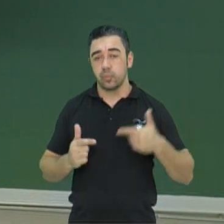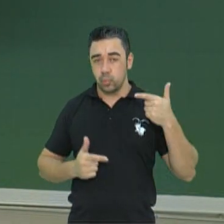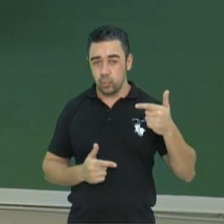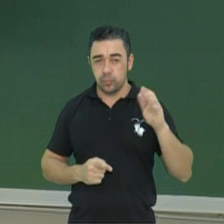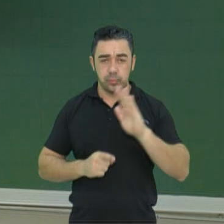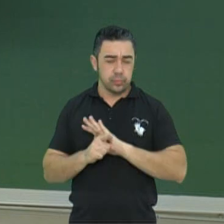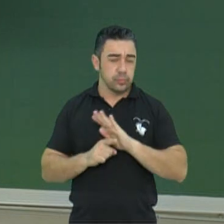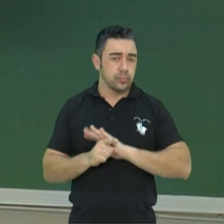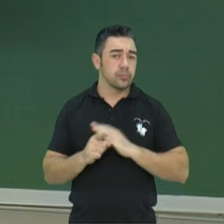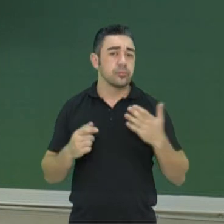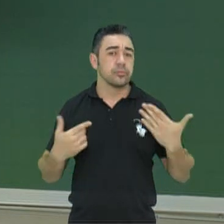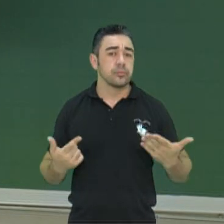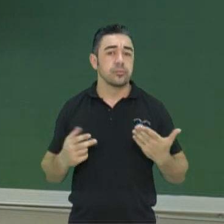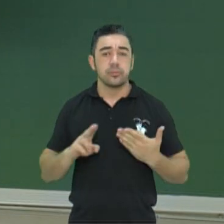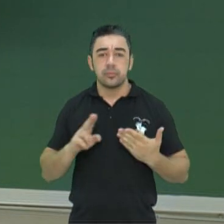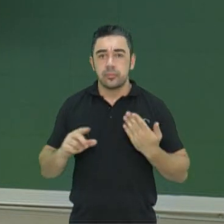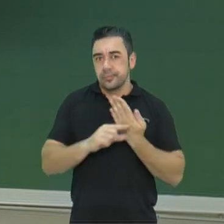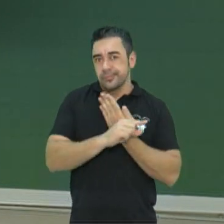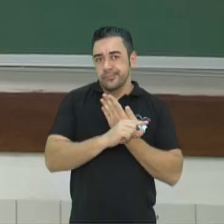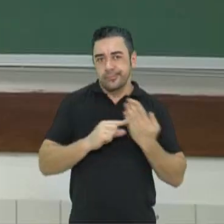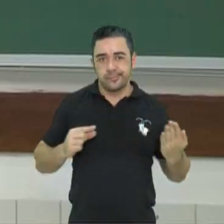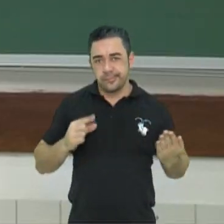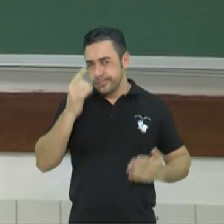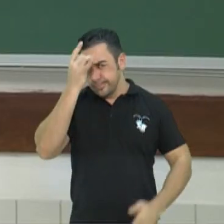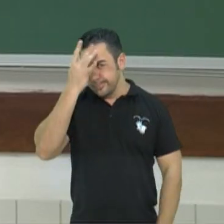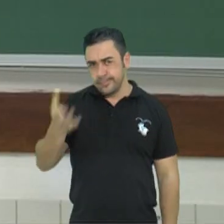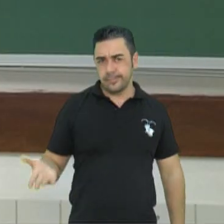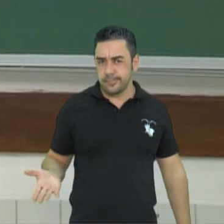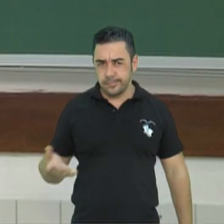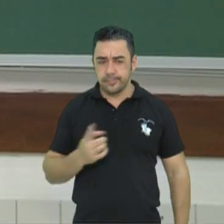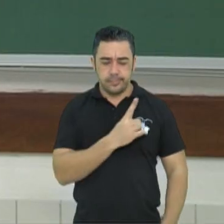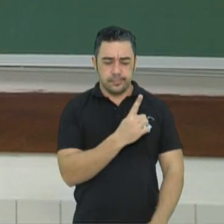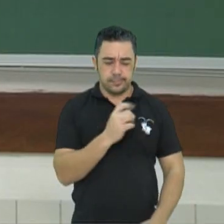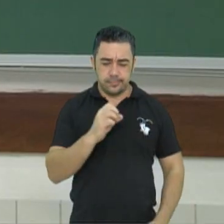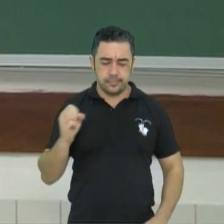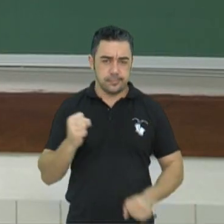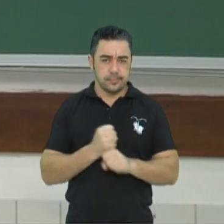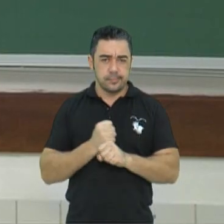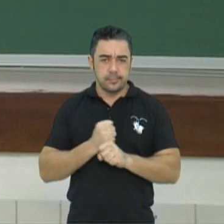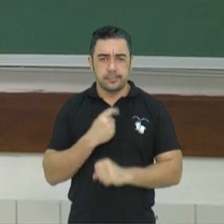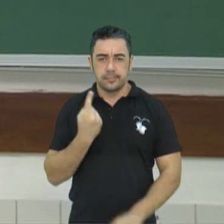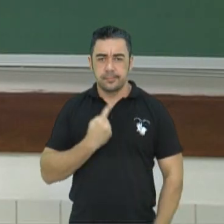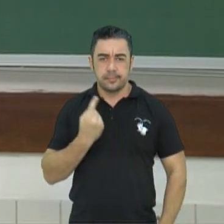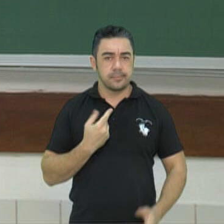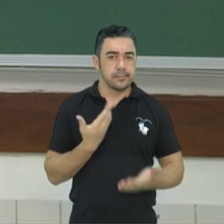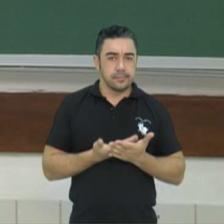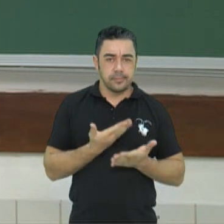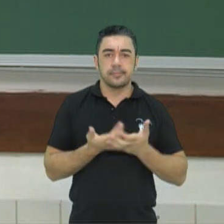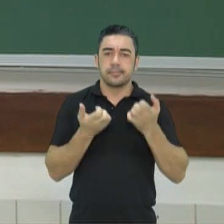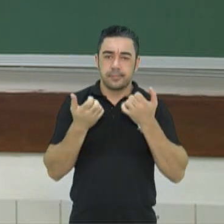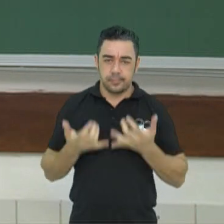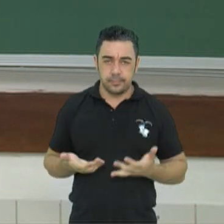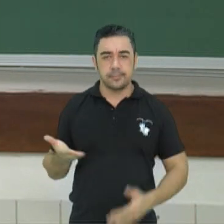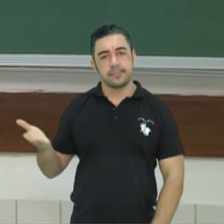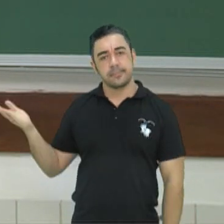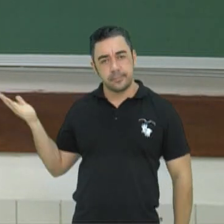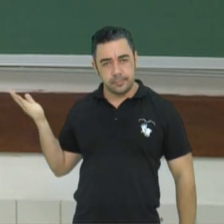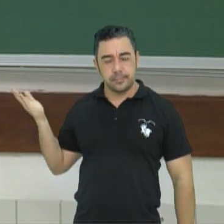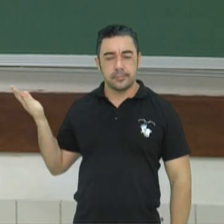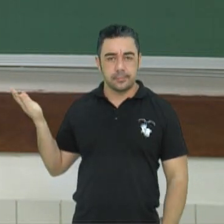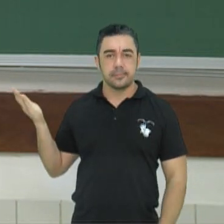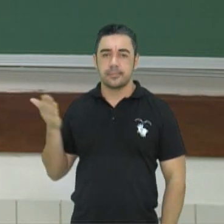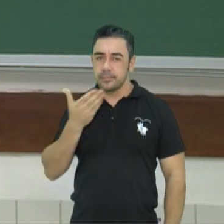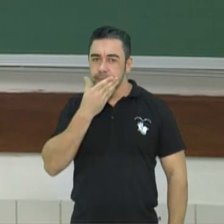2, essa estava muito fácil mesmo. Passamos a aula toda falando desse senhor, não é